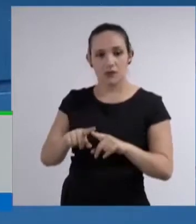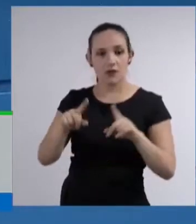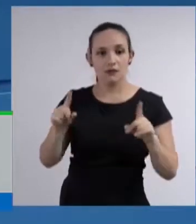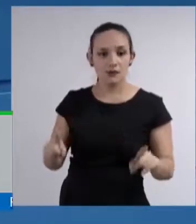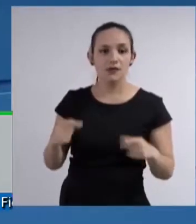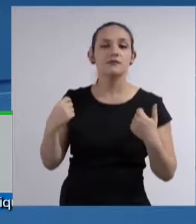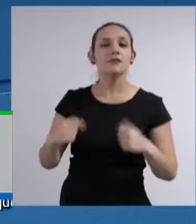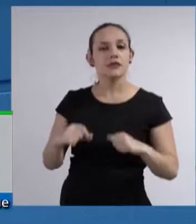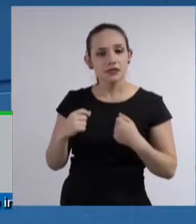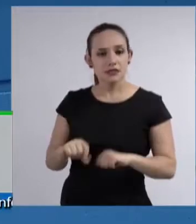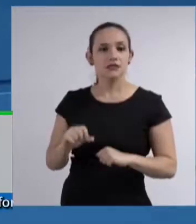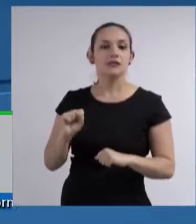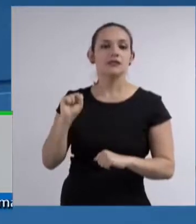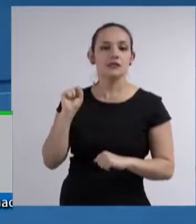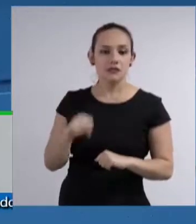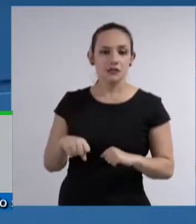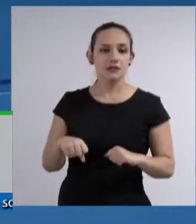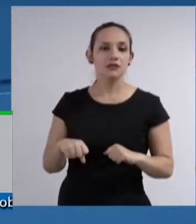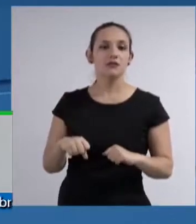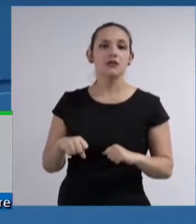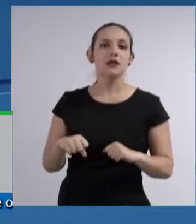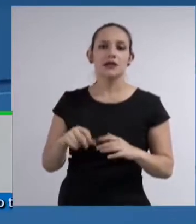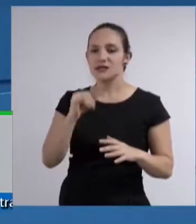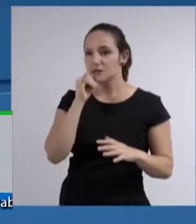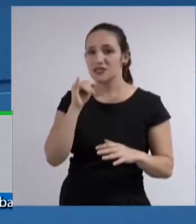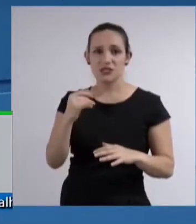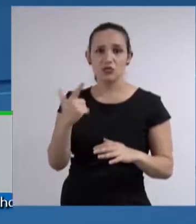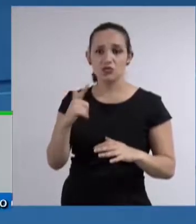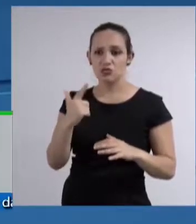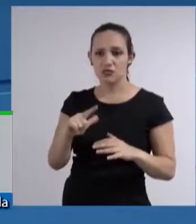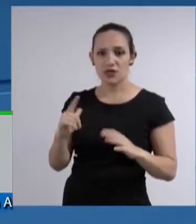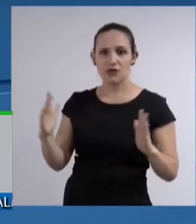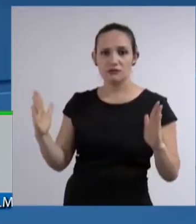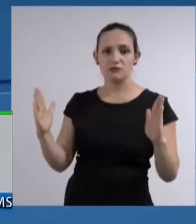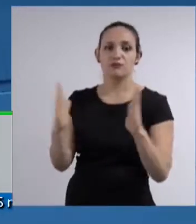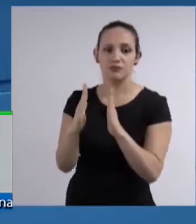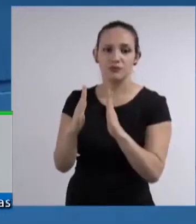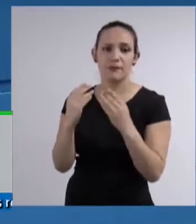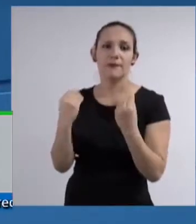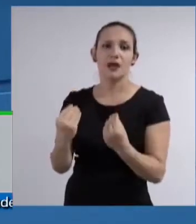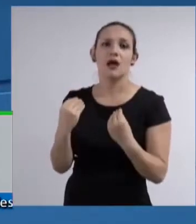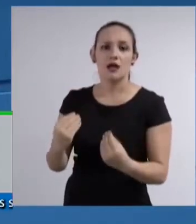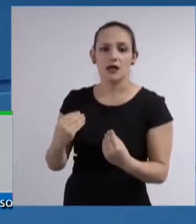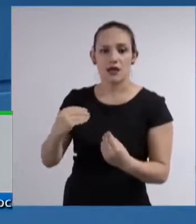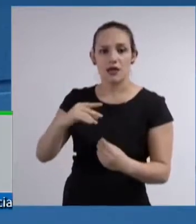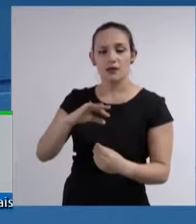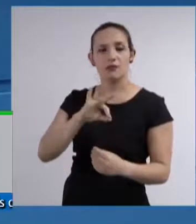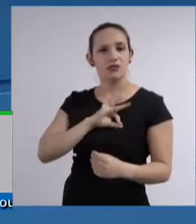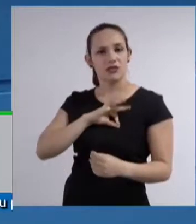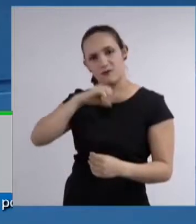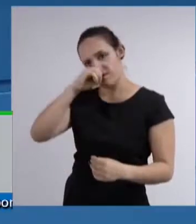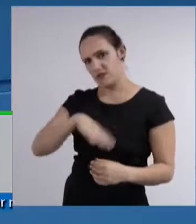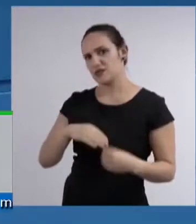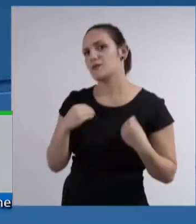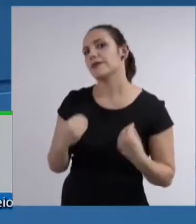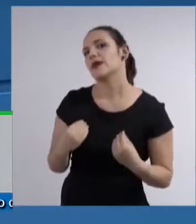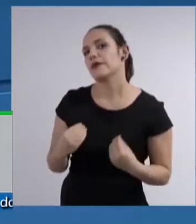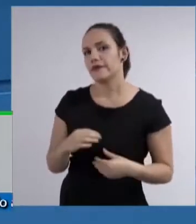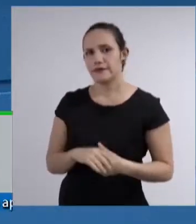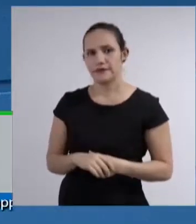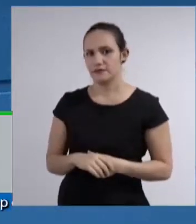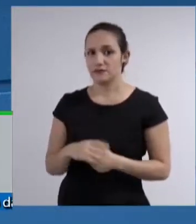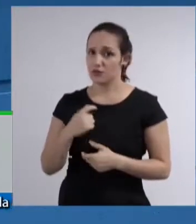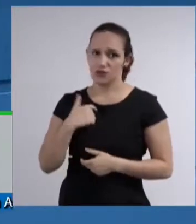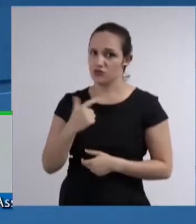nenhum enfrentamento, nenhuma resistência, não há por que serem policiais truculentos. Esse é o meu ponto de vista. Não estava